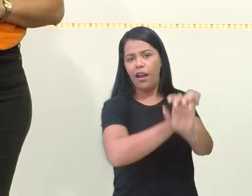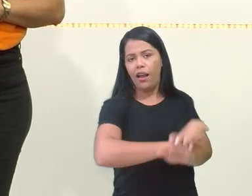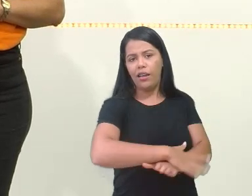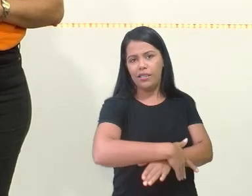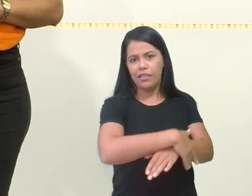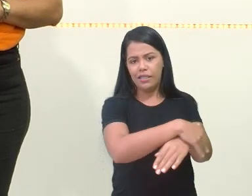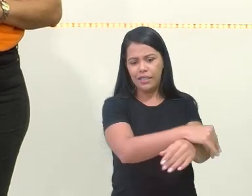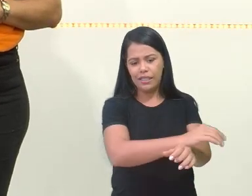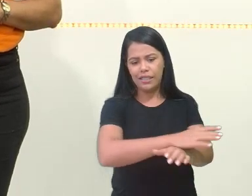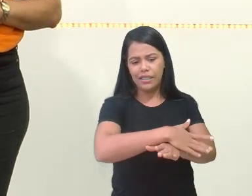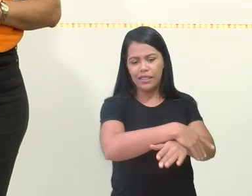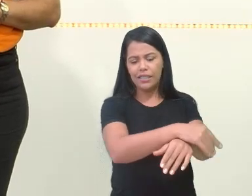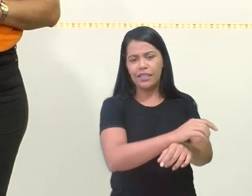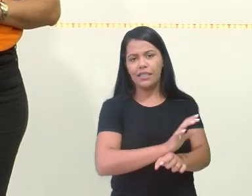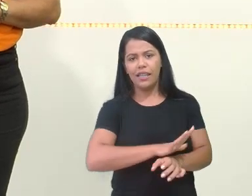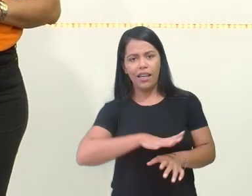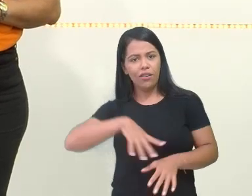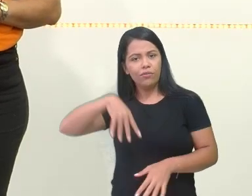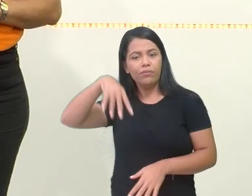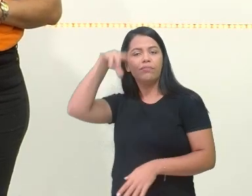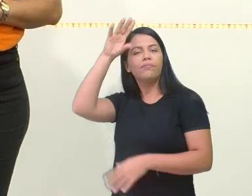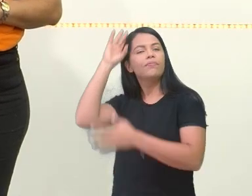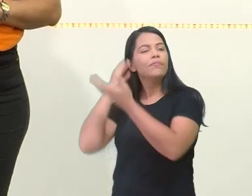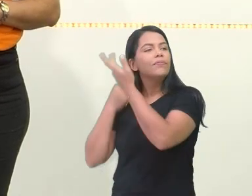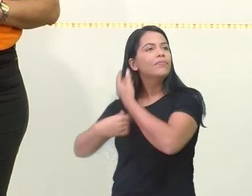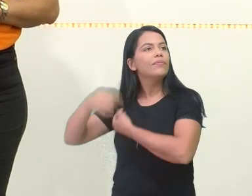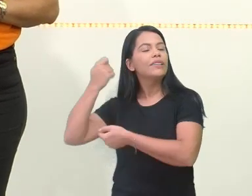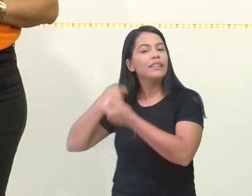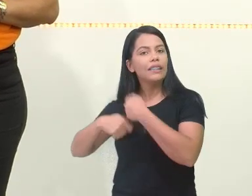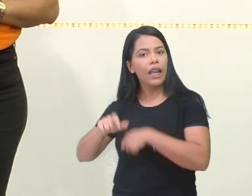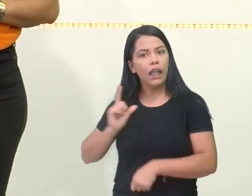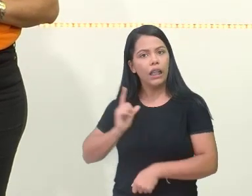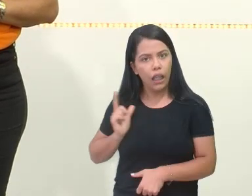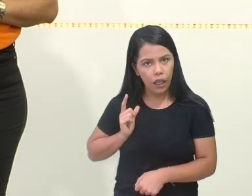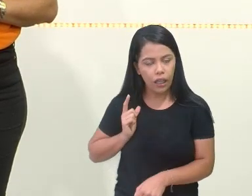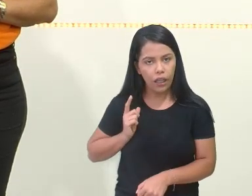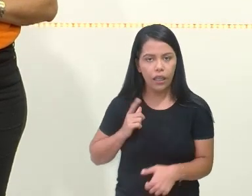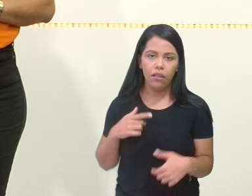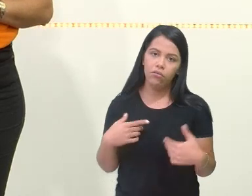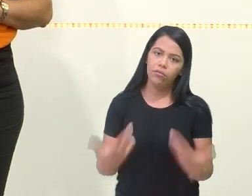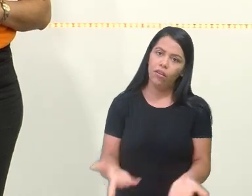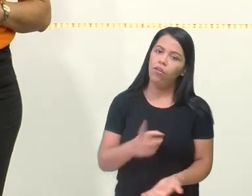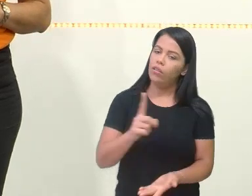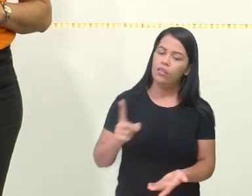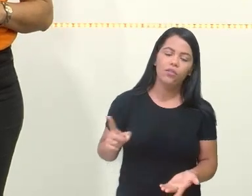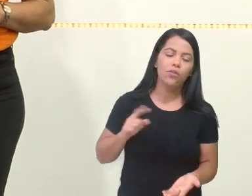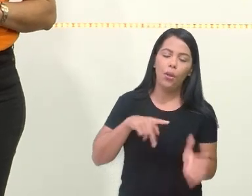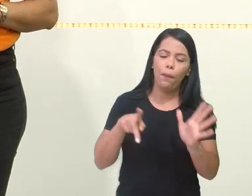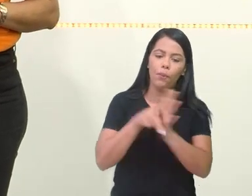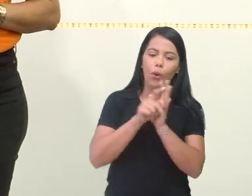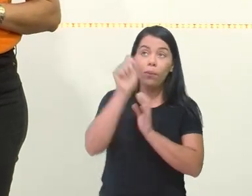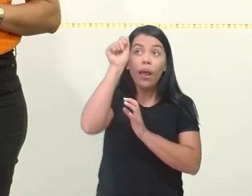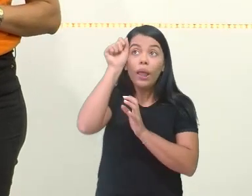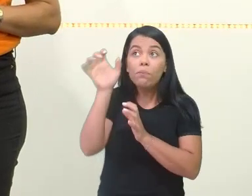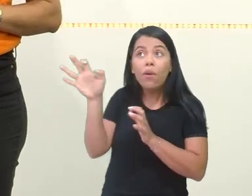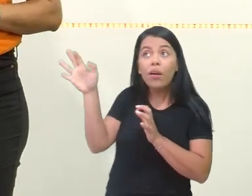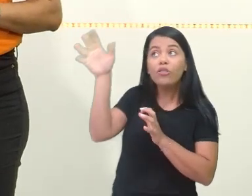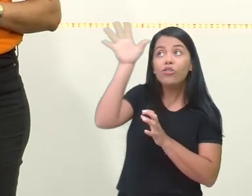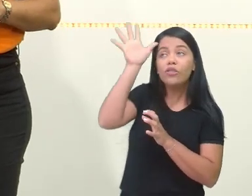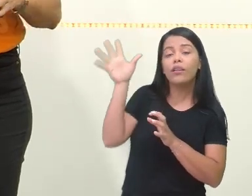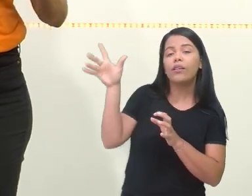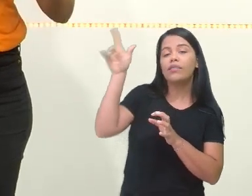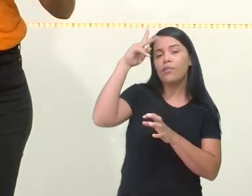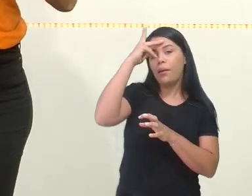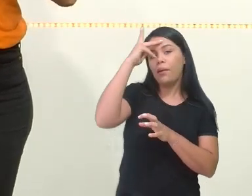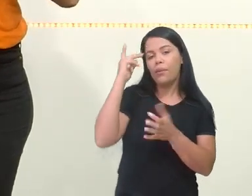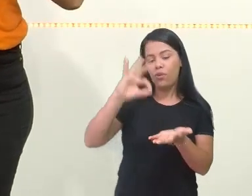da imaginação, não é? Das pessoas. Os escritores, as pessoas que criaram essas histórias,